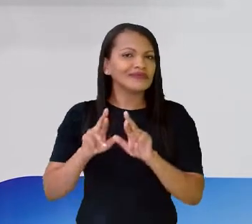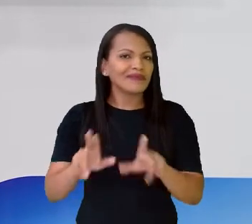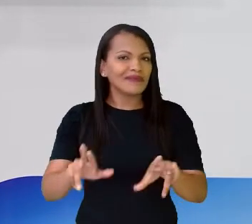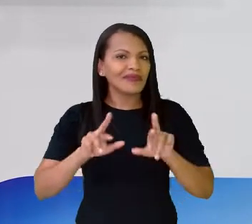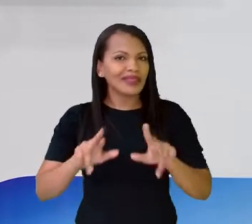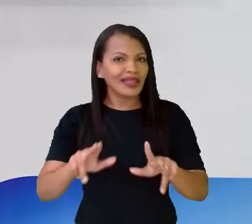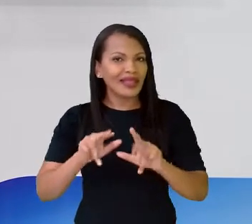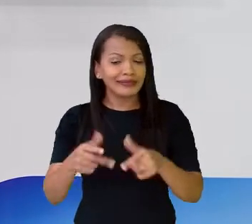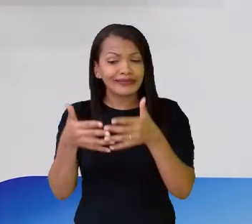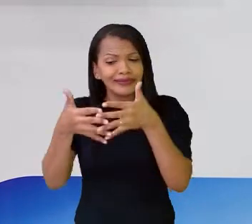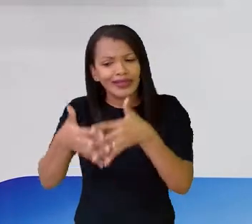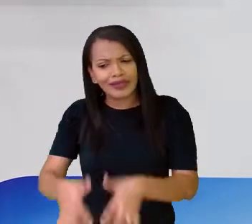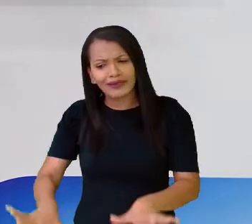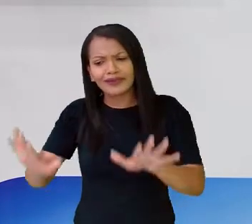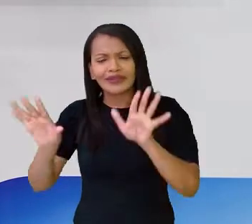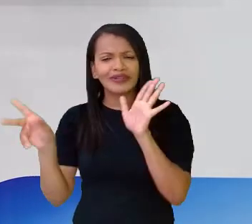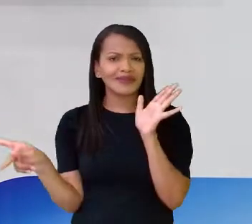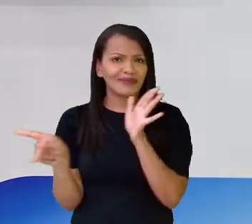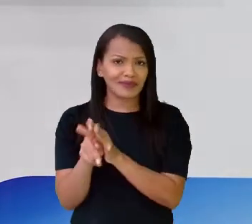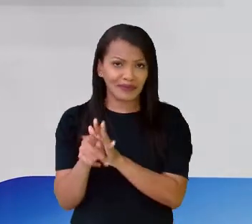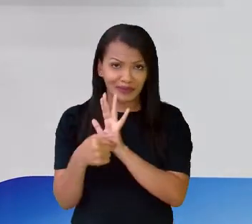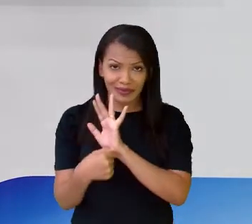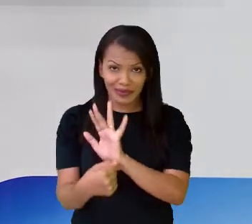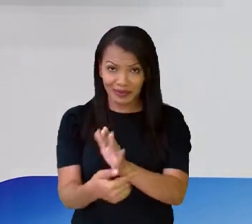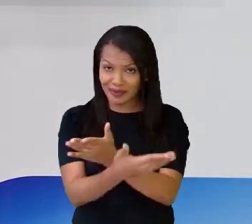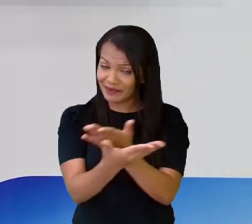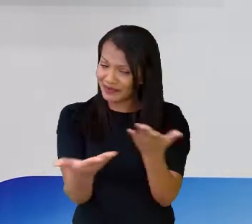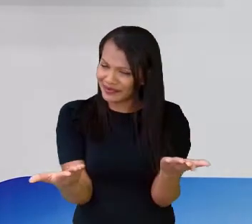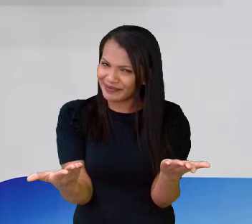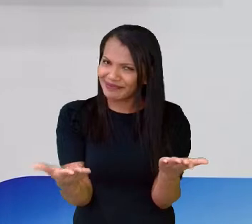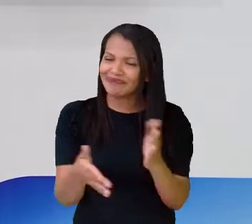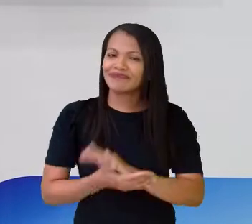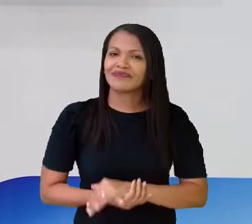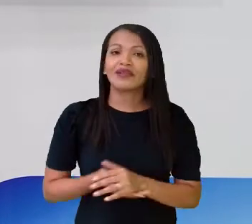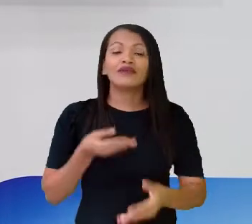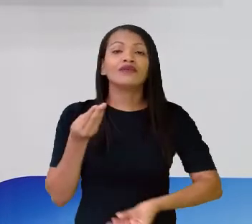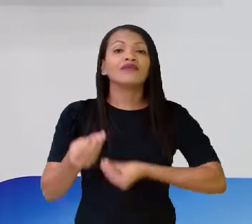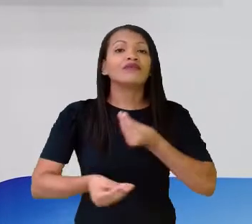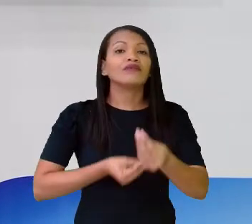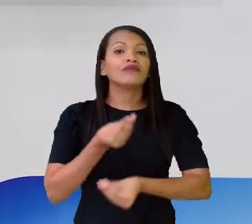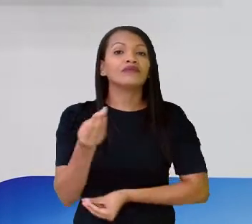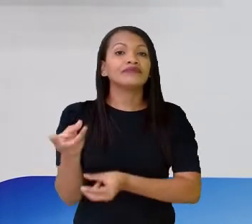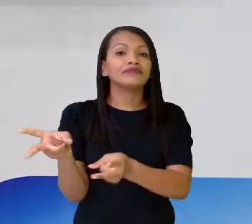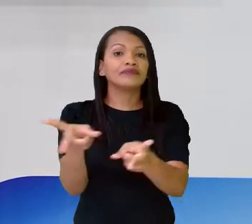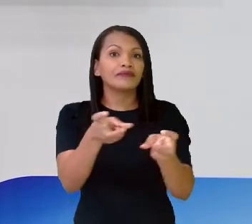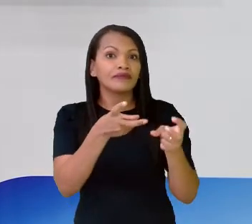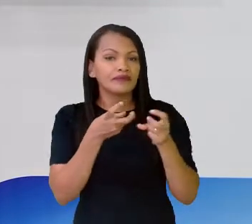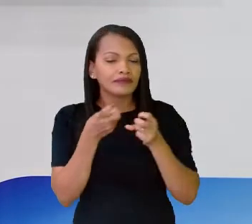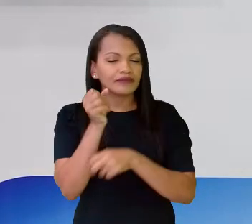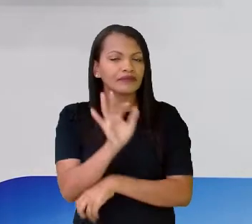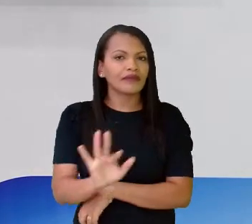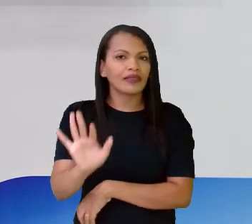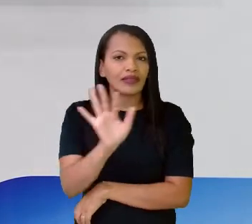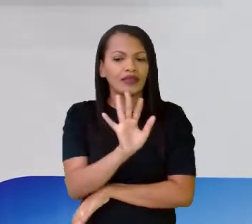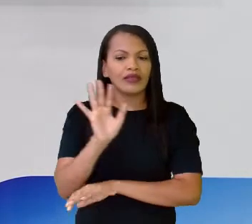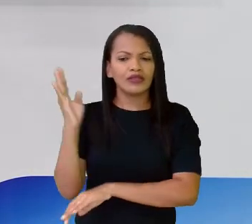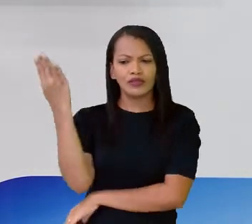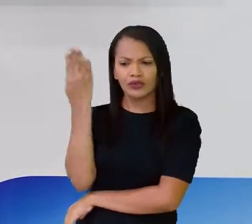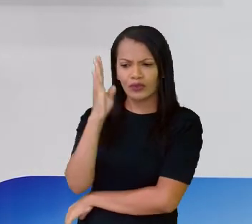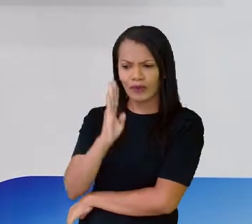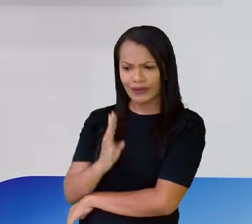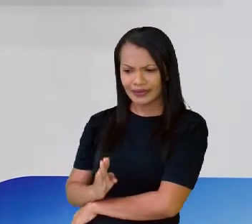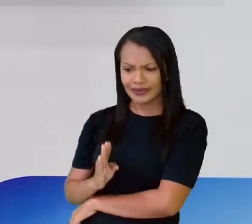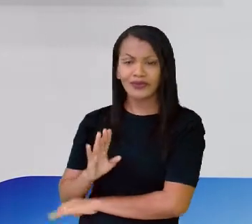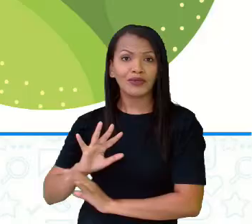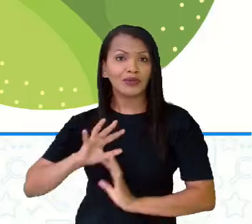de natureza, como eu mostrei ali para vocês. Então, como a gente percebeu na imagem, no Brasil e no mundo todo,